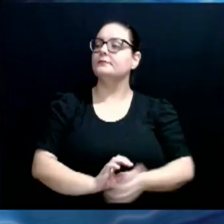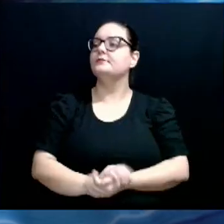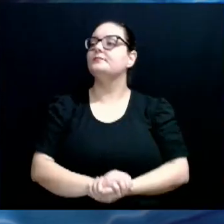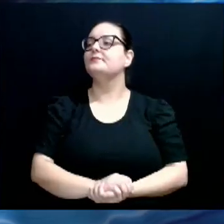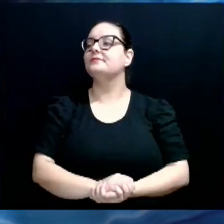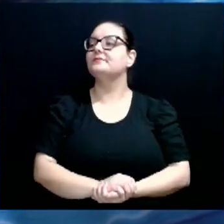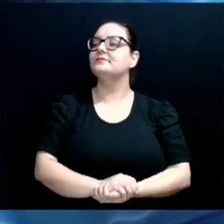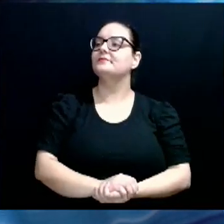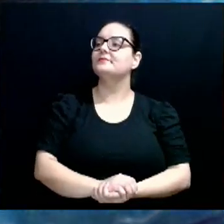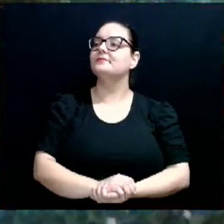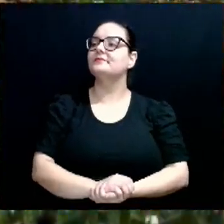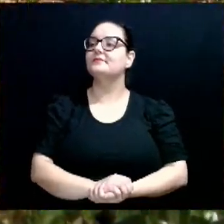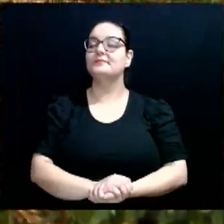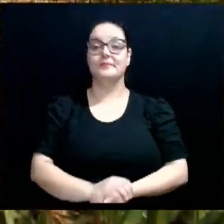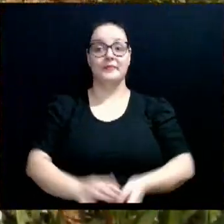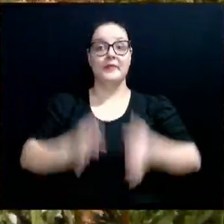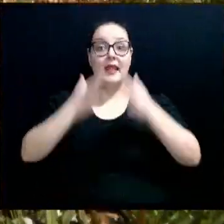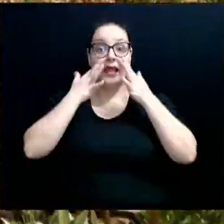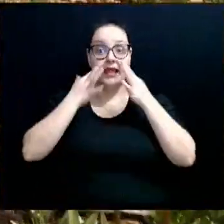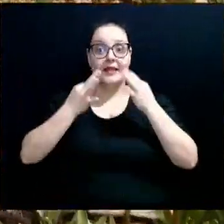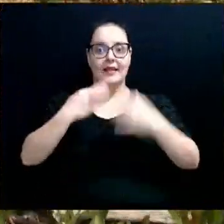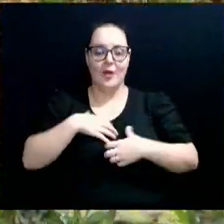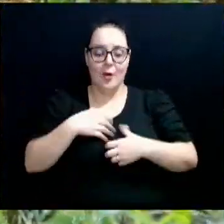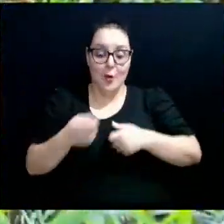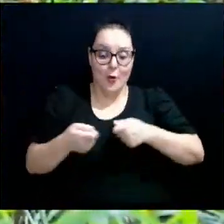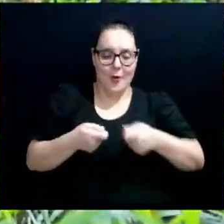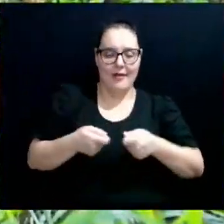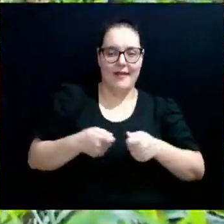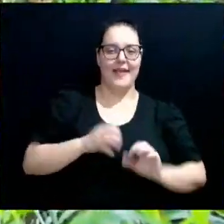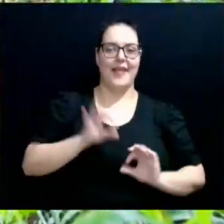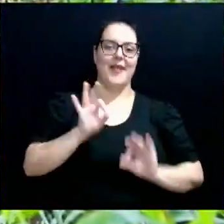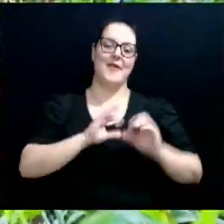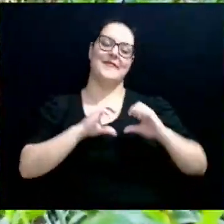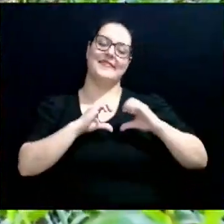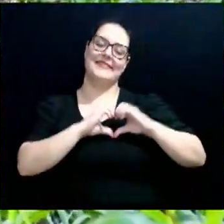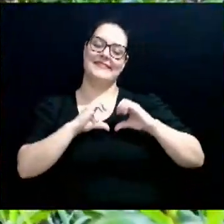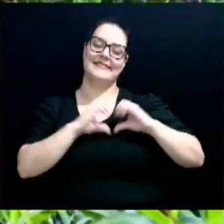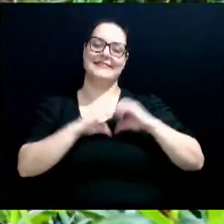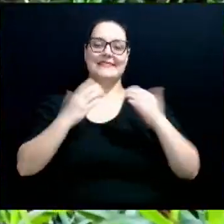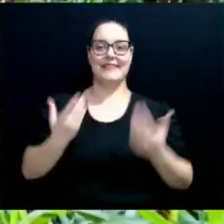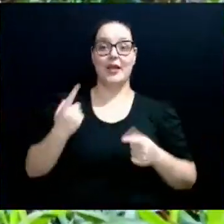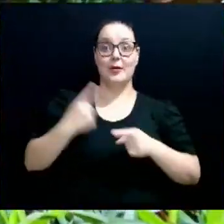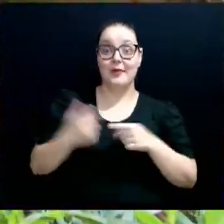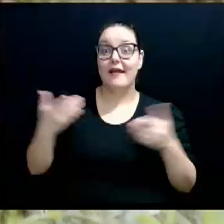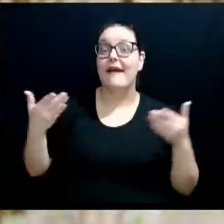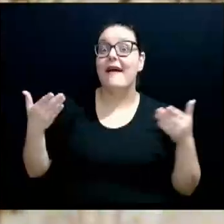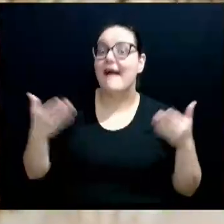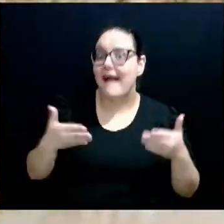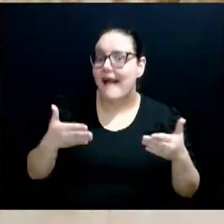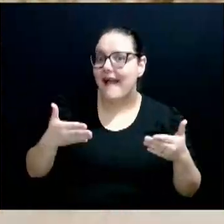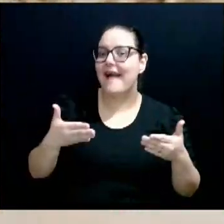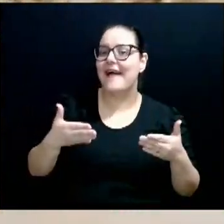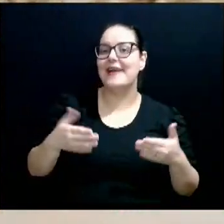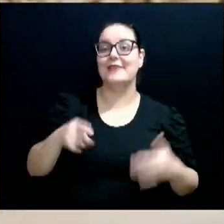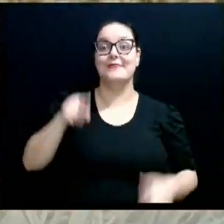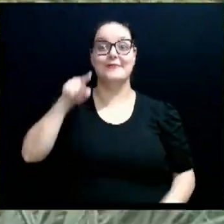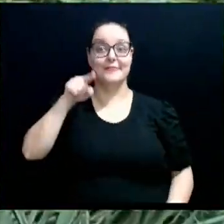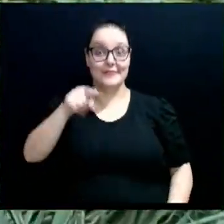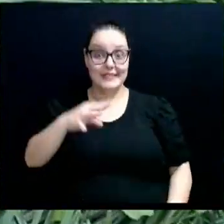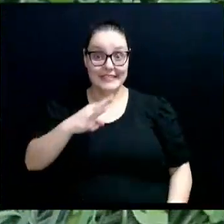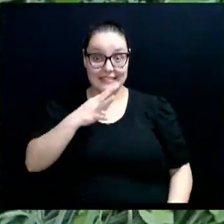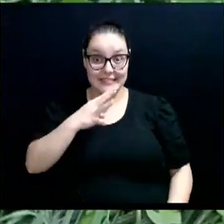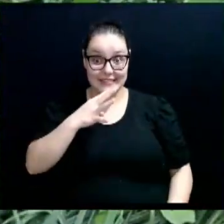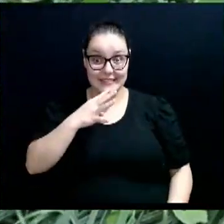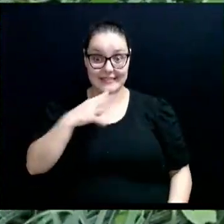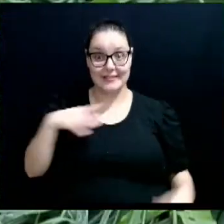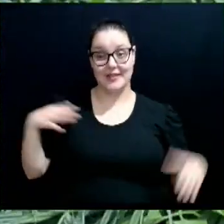Atenção, segure a emoção e prepare o seu coração, porque a partir de agora você está prestes a conhecer os anjos de quatro